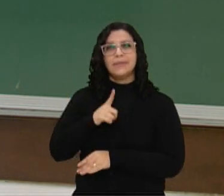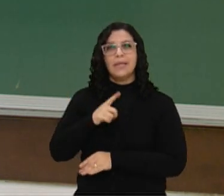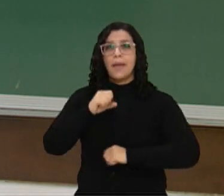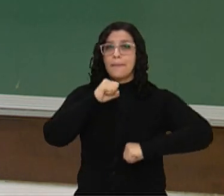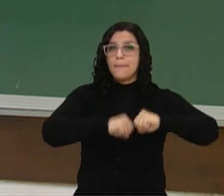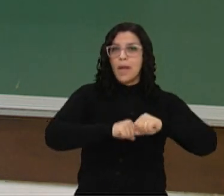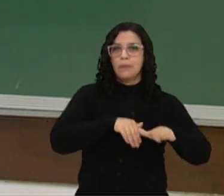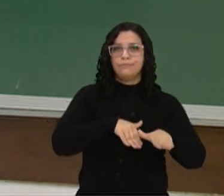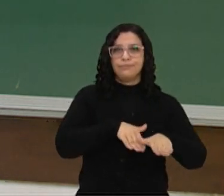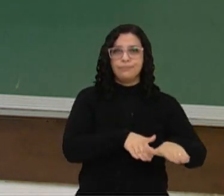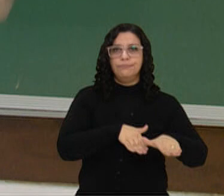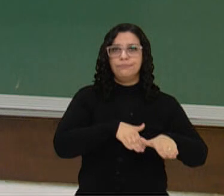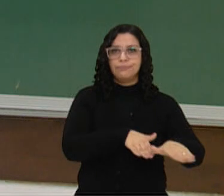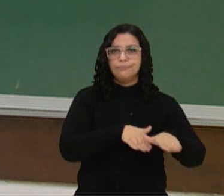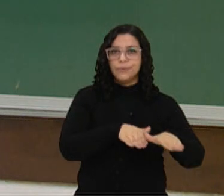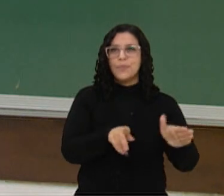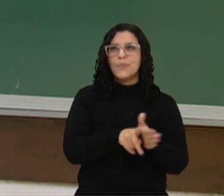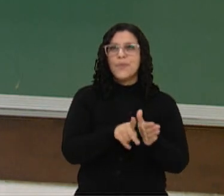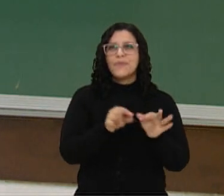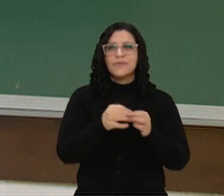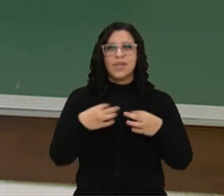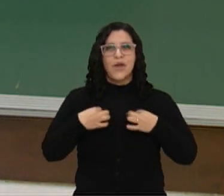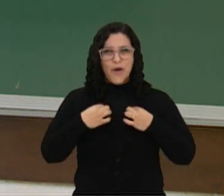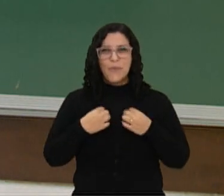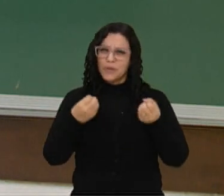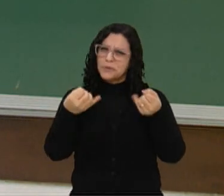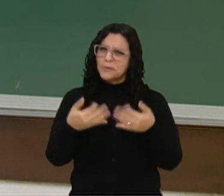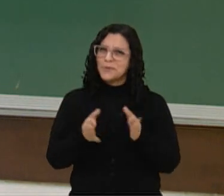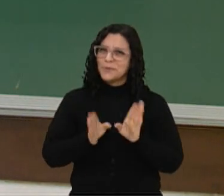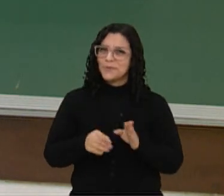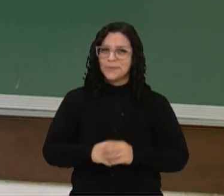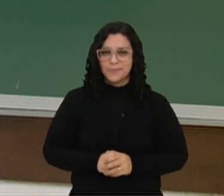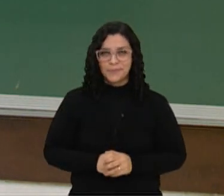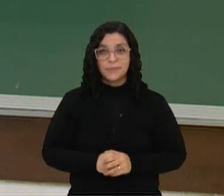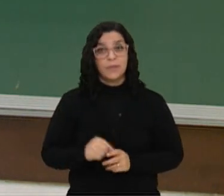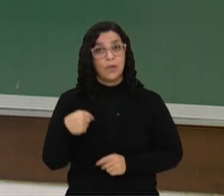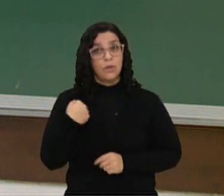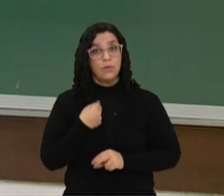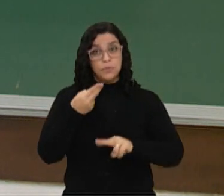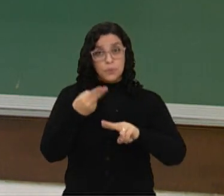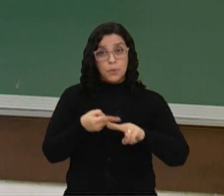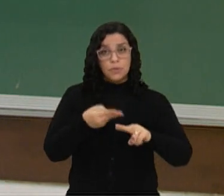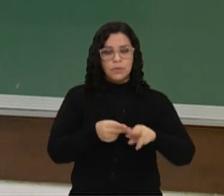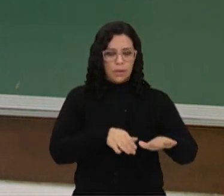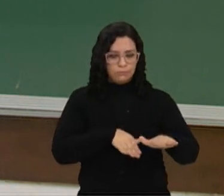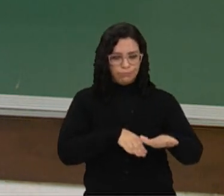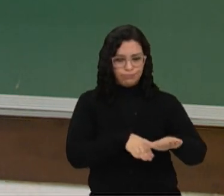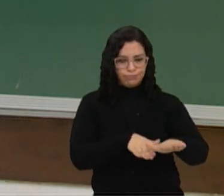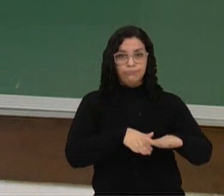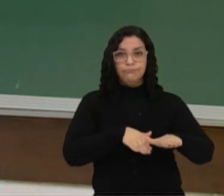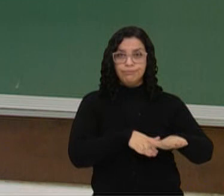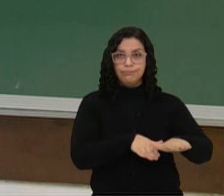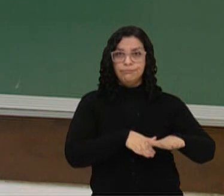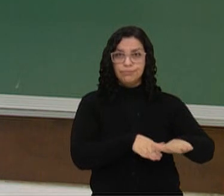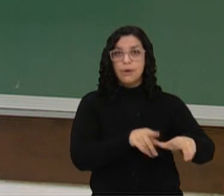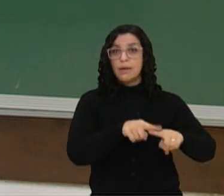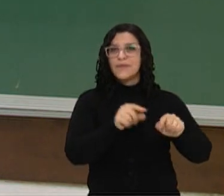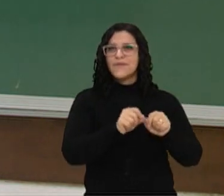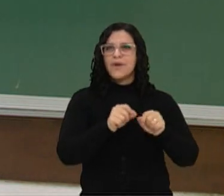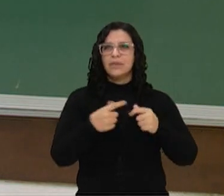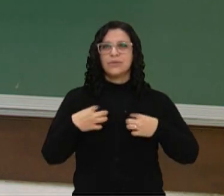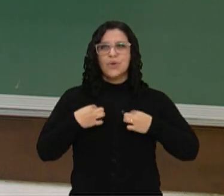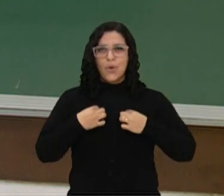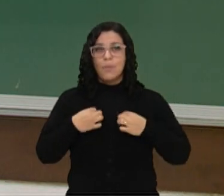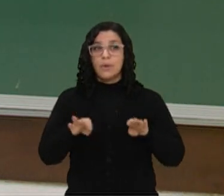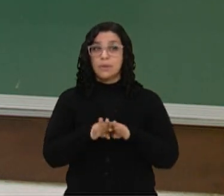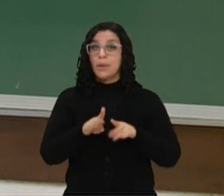máquinas de costura utilizadas na confecção de roupas, conforme a gente tinha falado. Então eu utilizo a máquina para fazer roupas. A